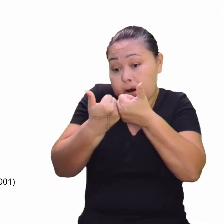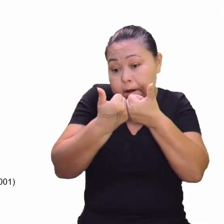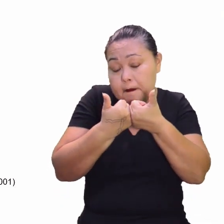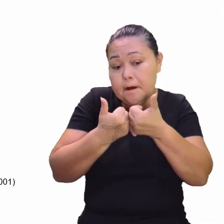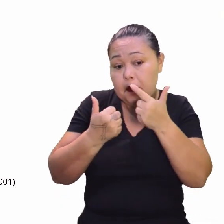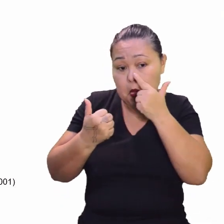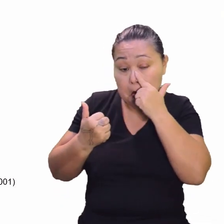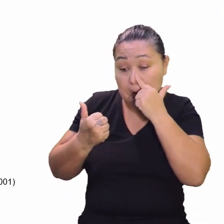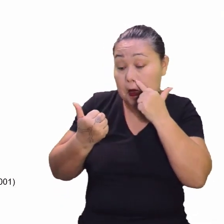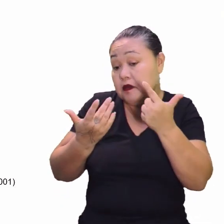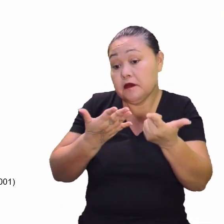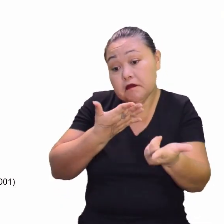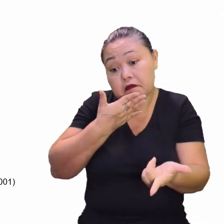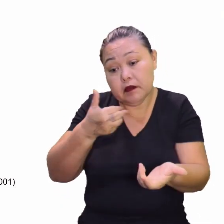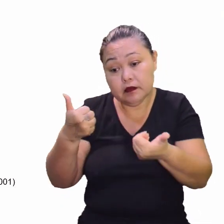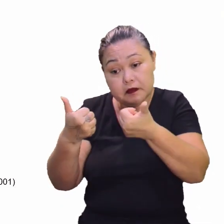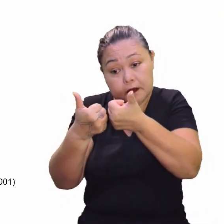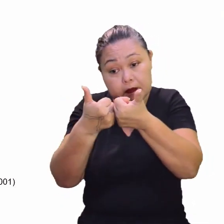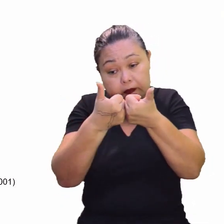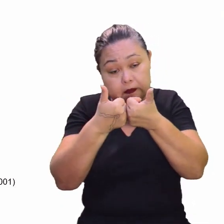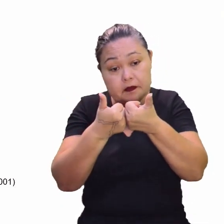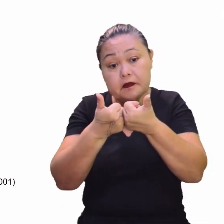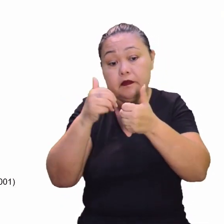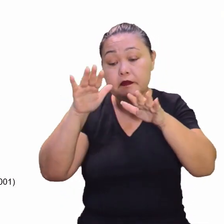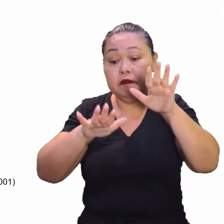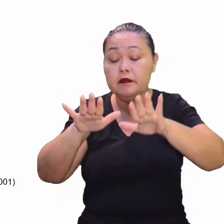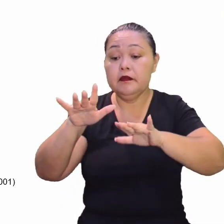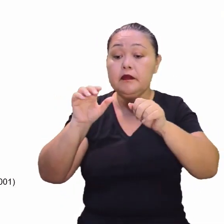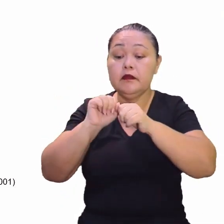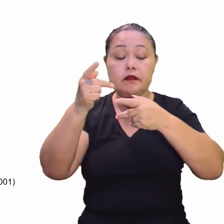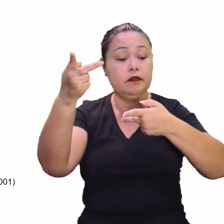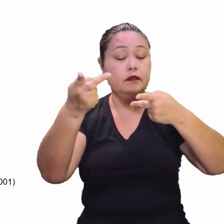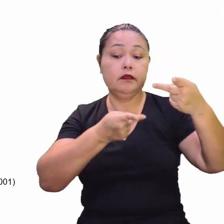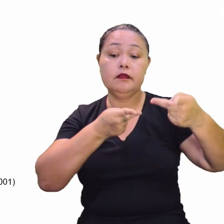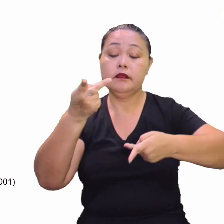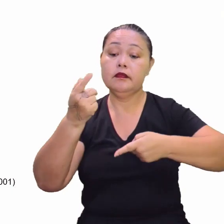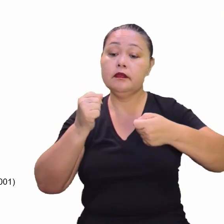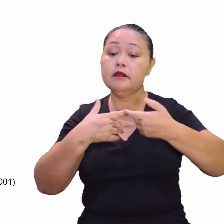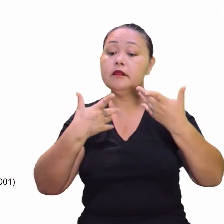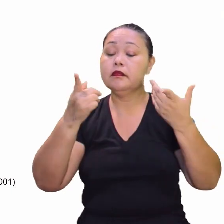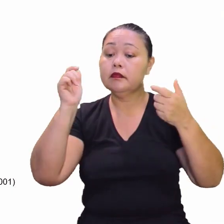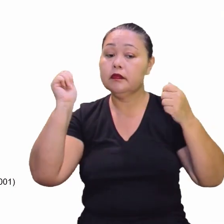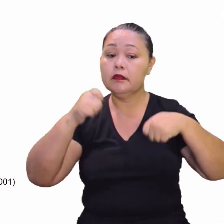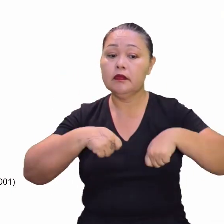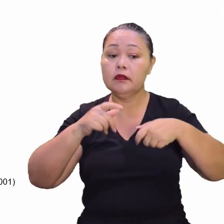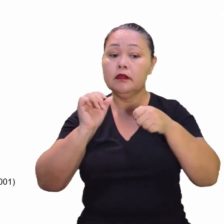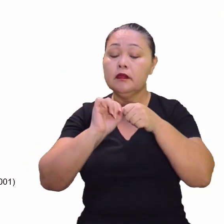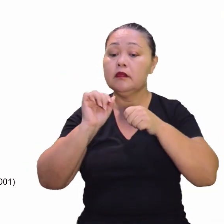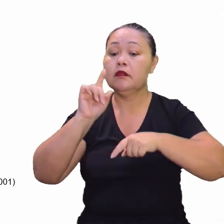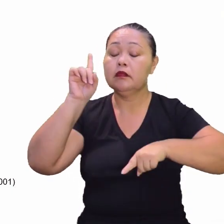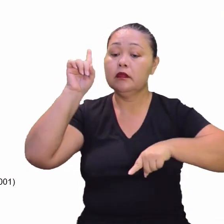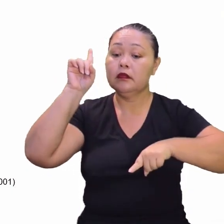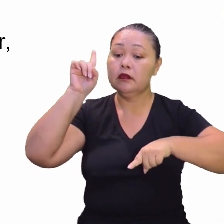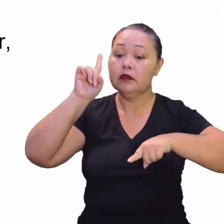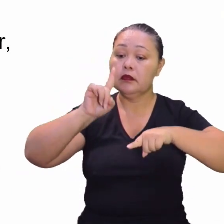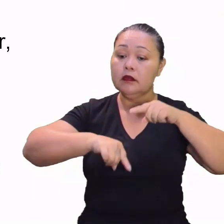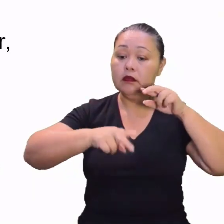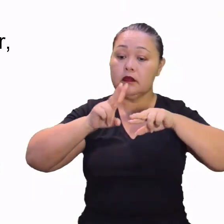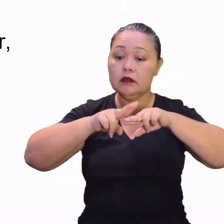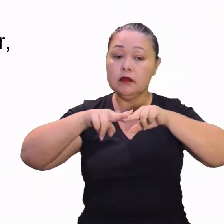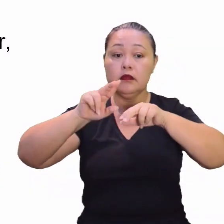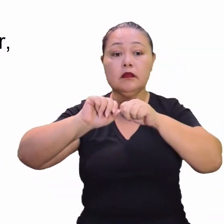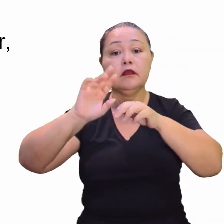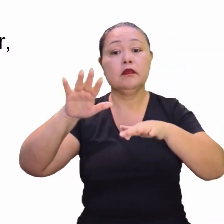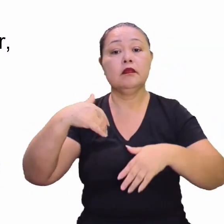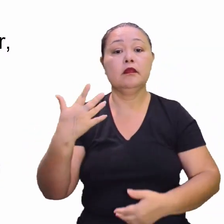mais perto, bem mais viável, né? Mais viável. Por isso que fala-se tanto desse projeto para poder escoar também a produção do Brasil